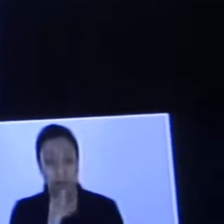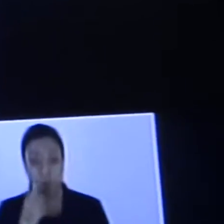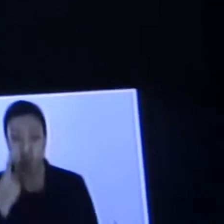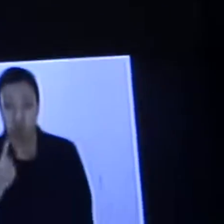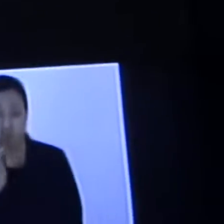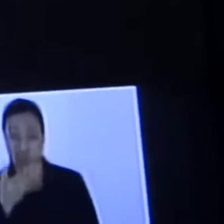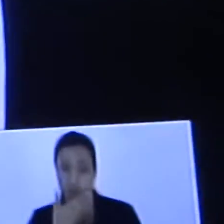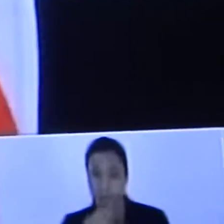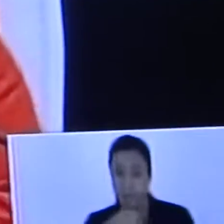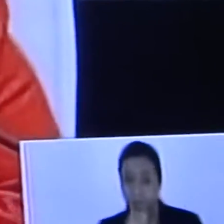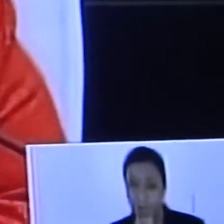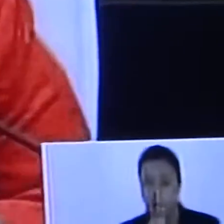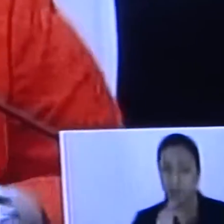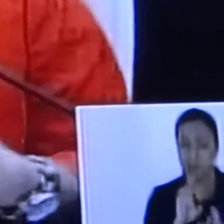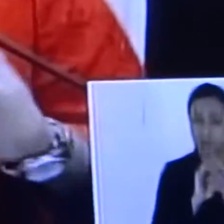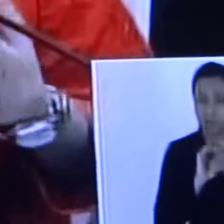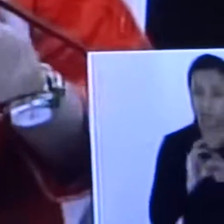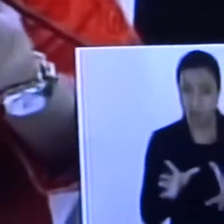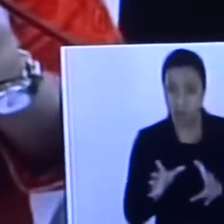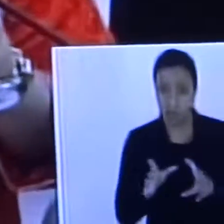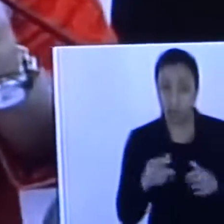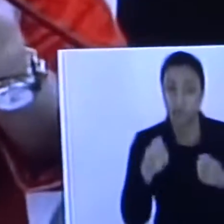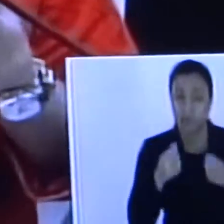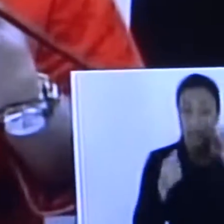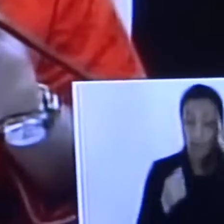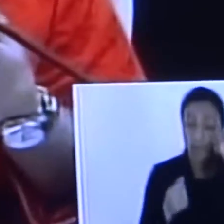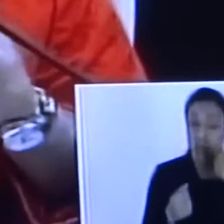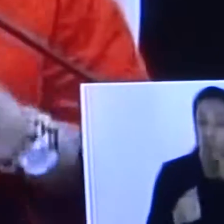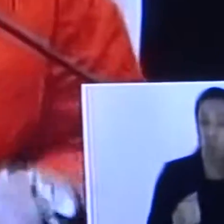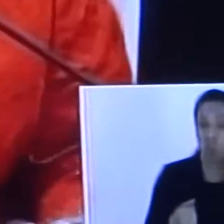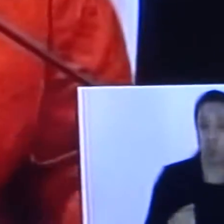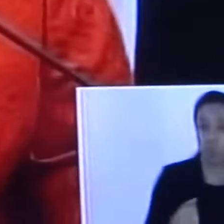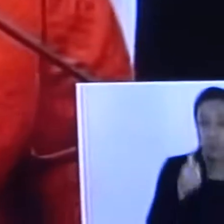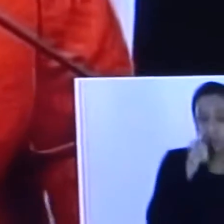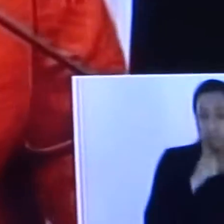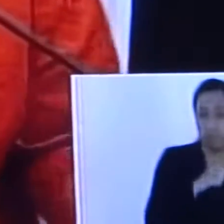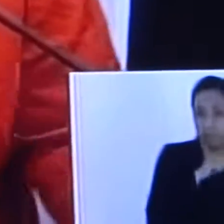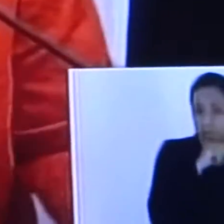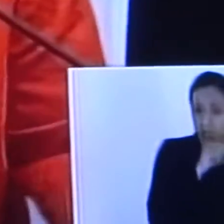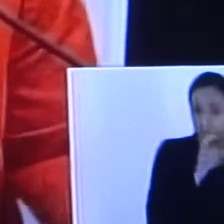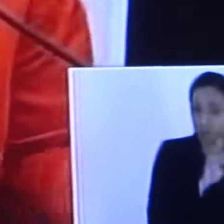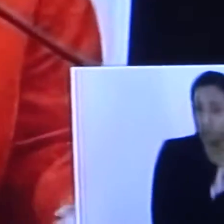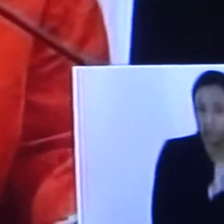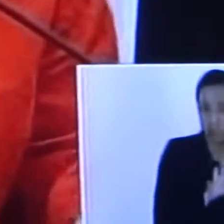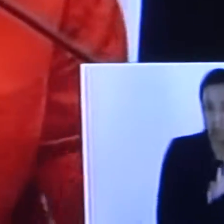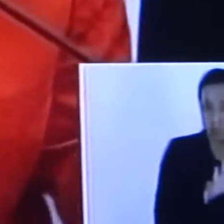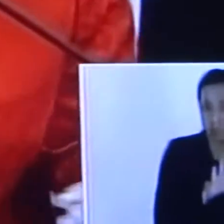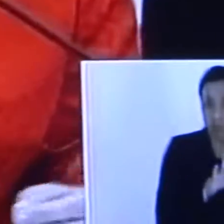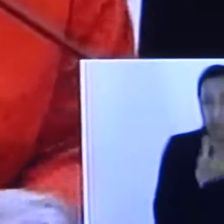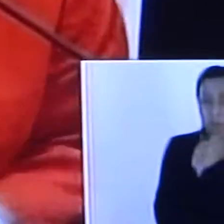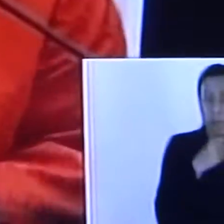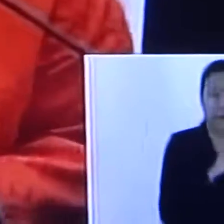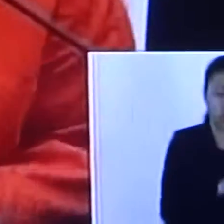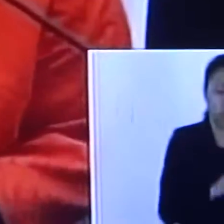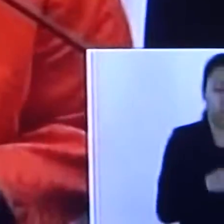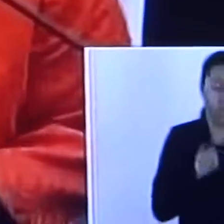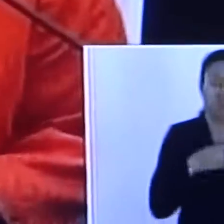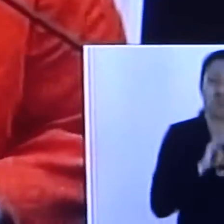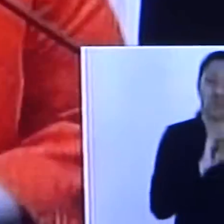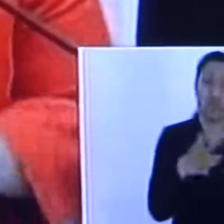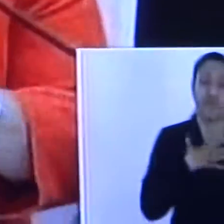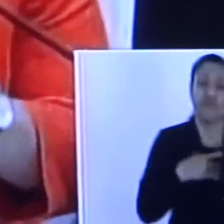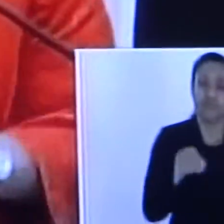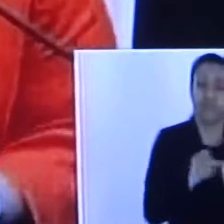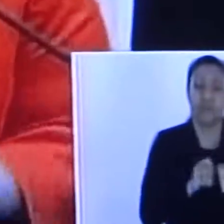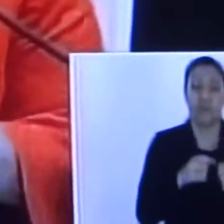dos pais faça uma autorização por escrito, autorizando este menor de idade a fazer a